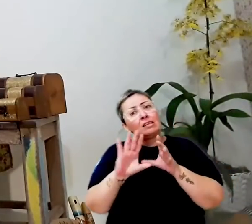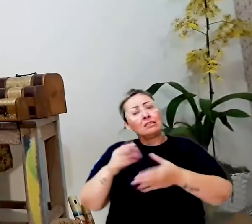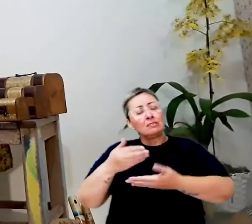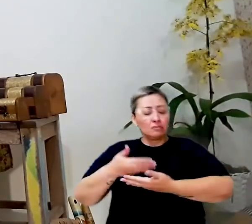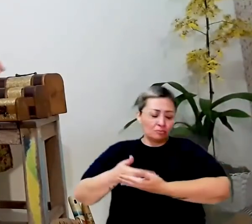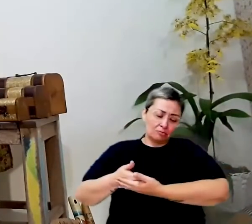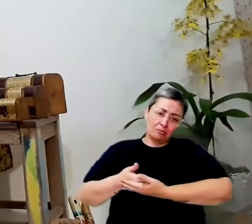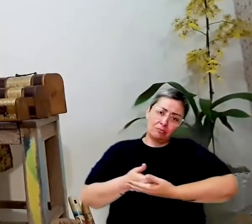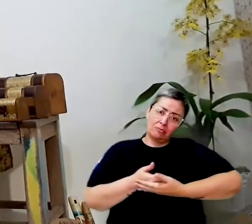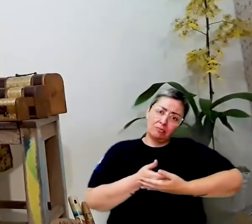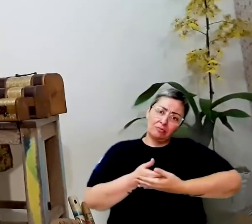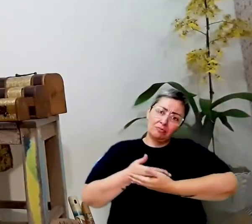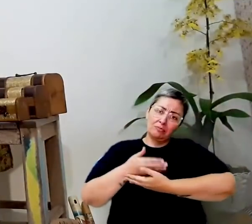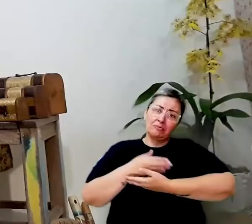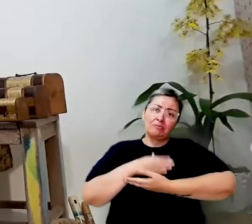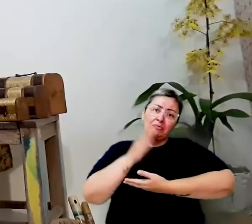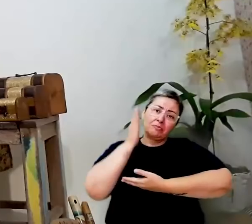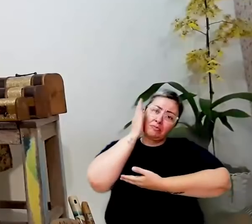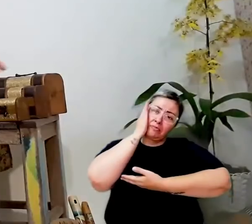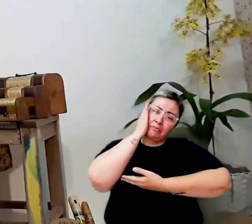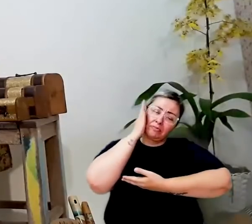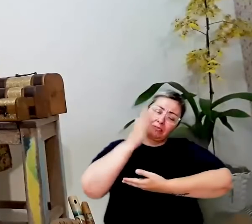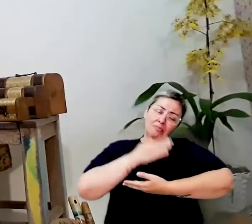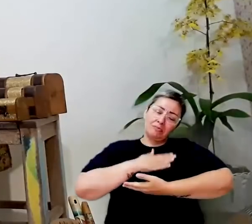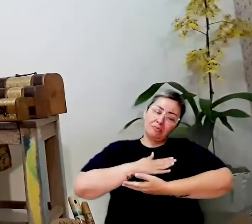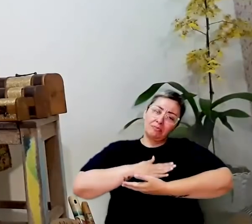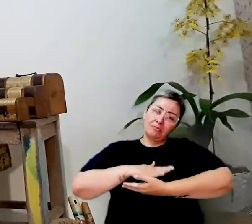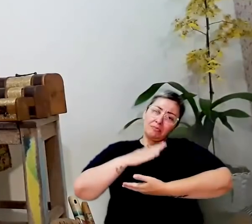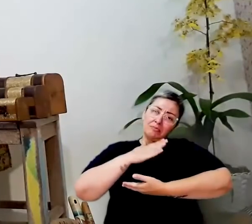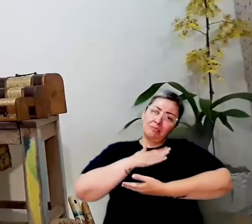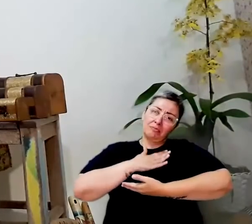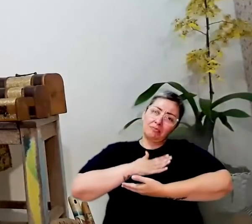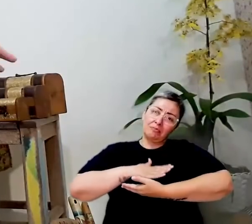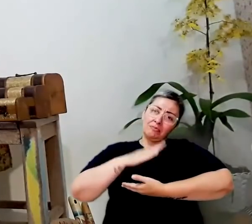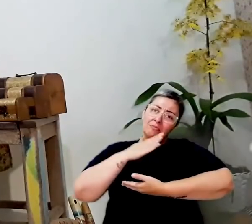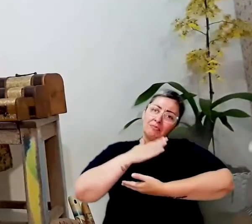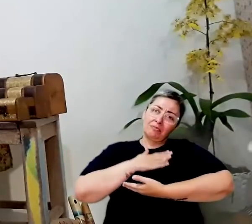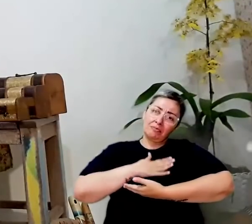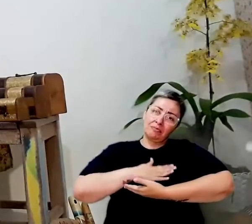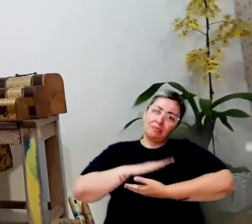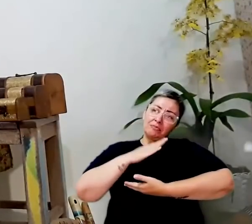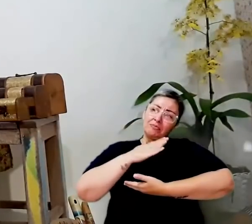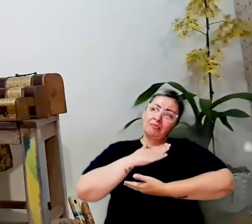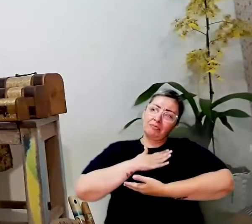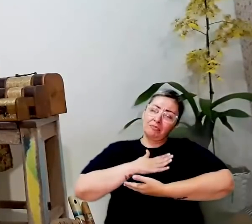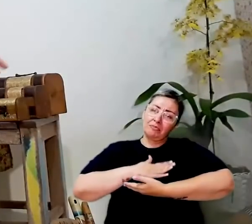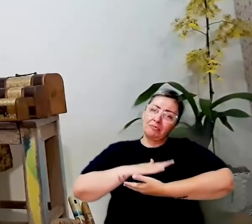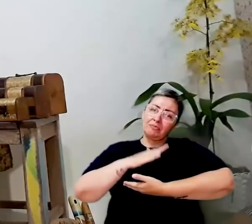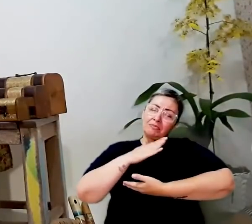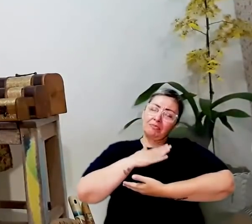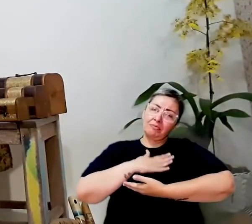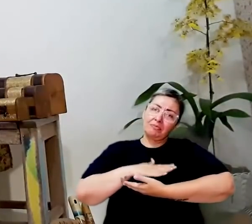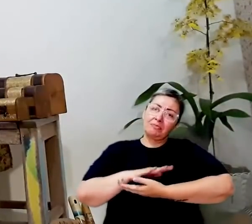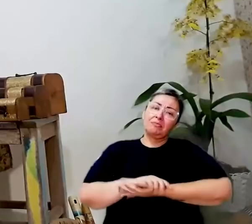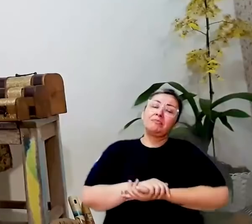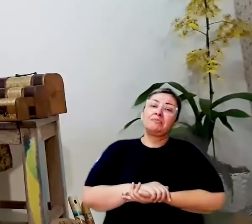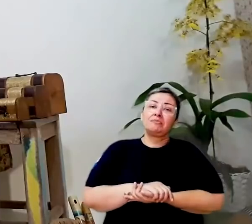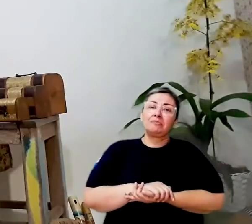telhado, deixa essa criança dormir sono